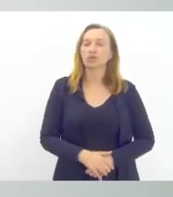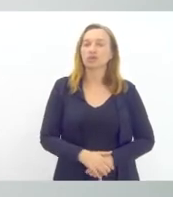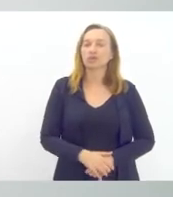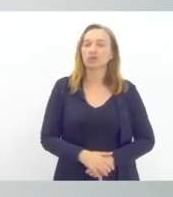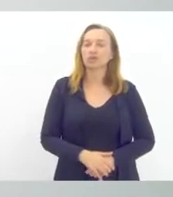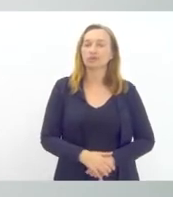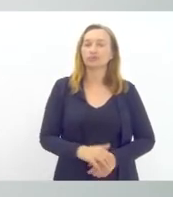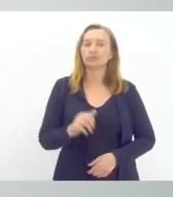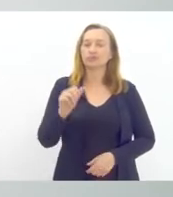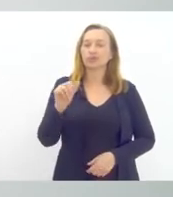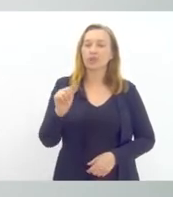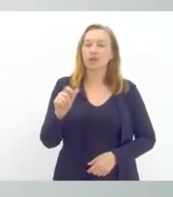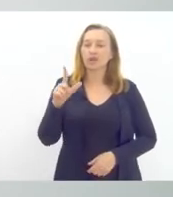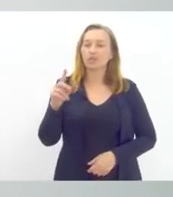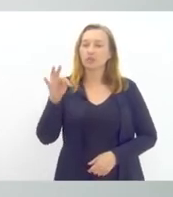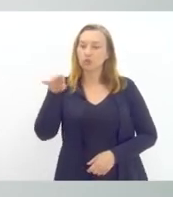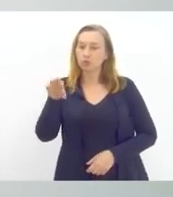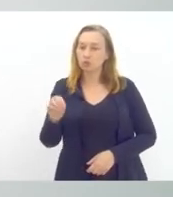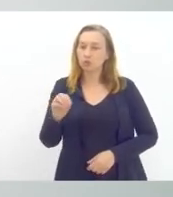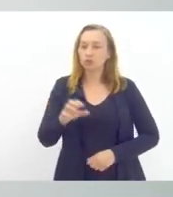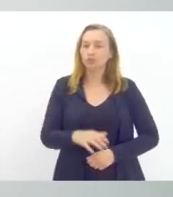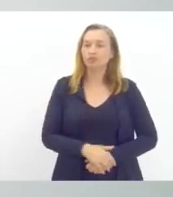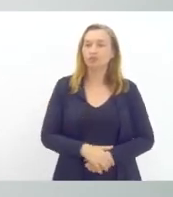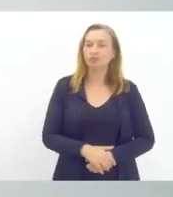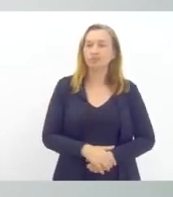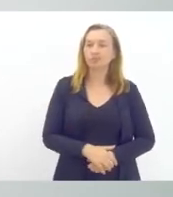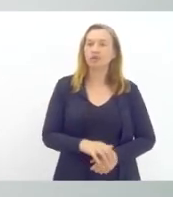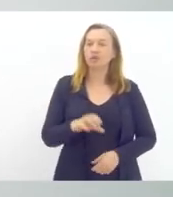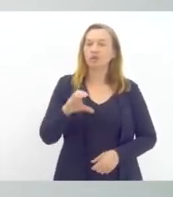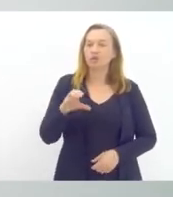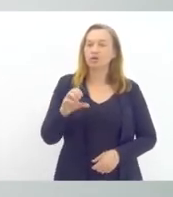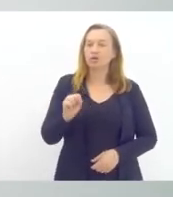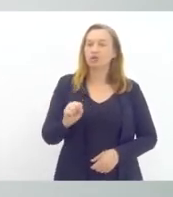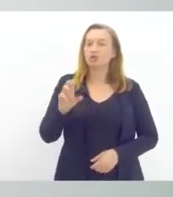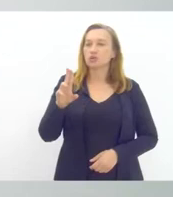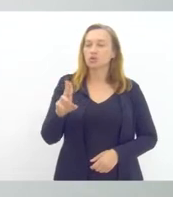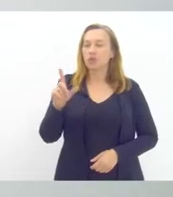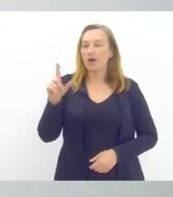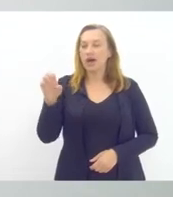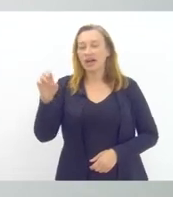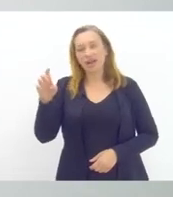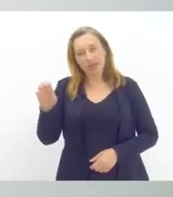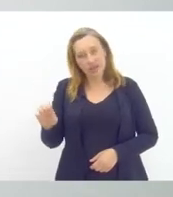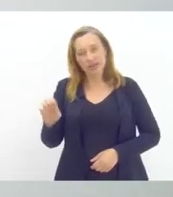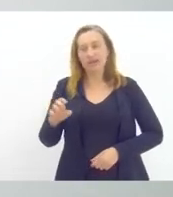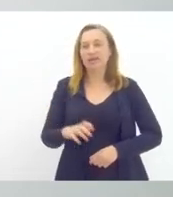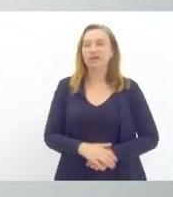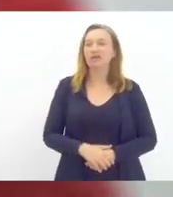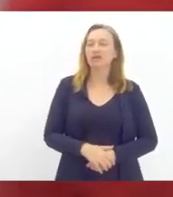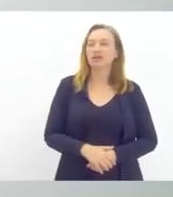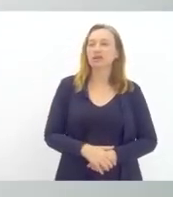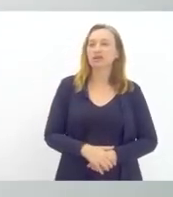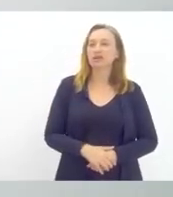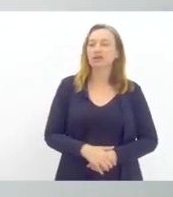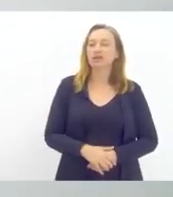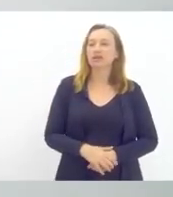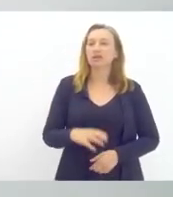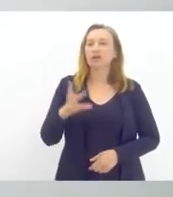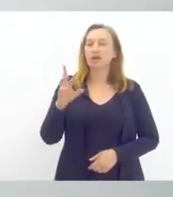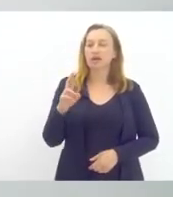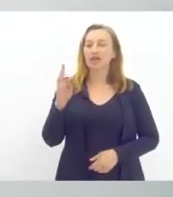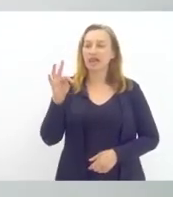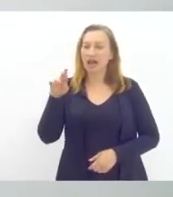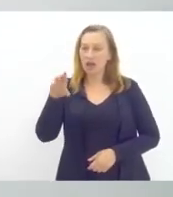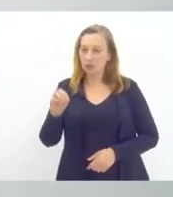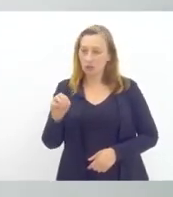Augusto Catão comerciante Sueli Catão enfermeira Rony Lucas estilista Renato